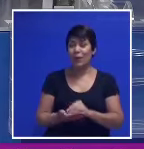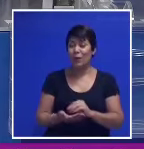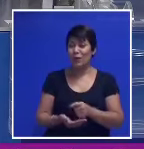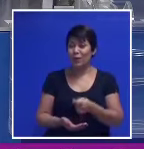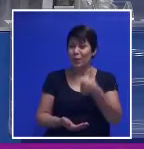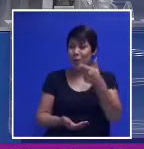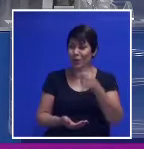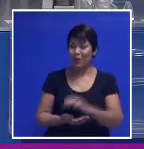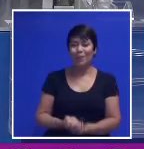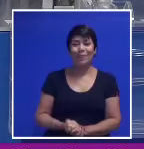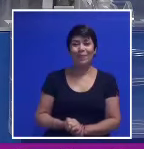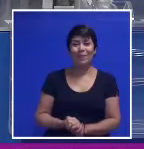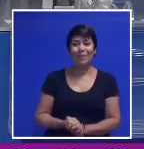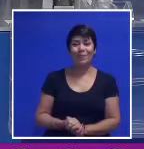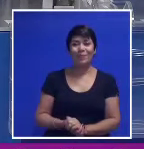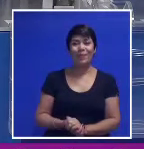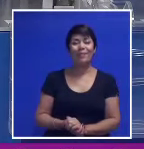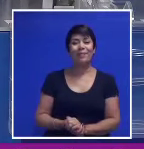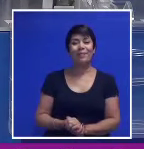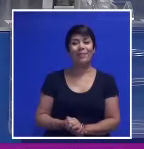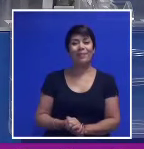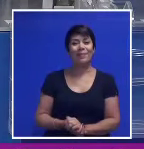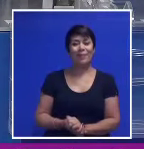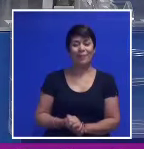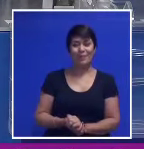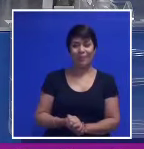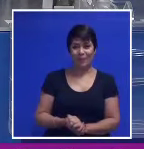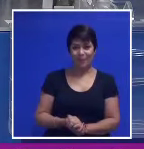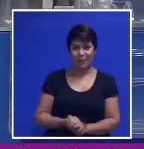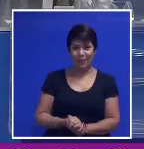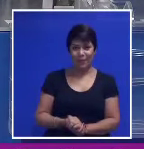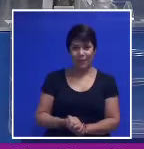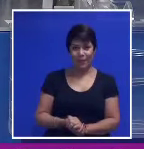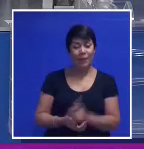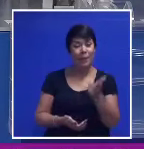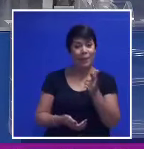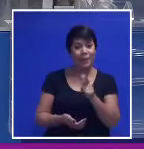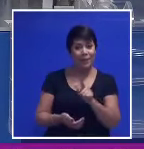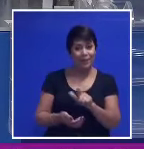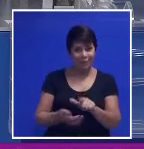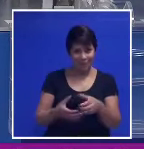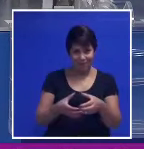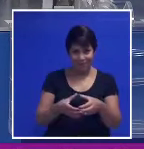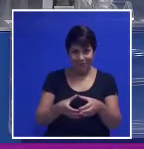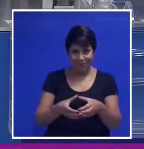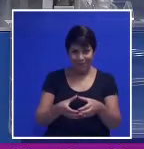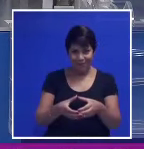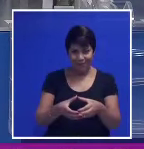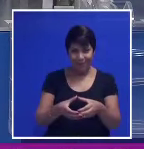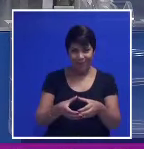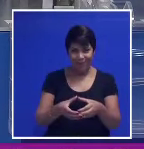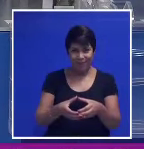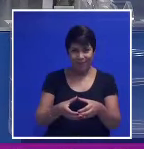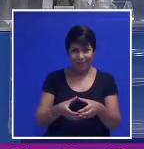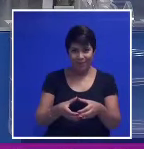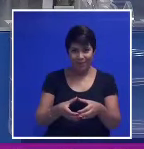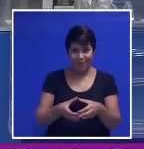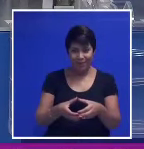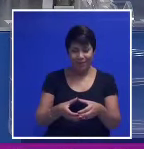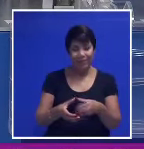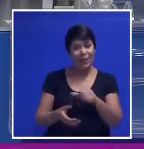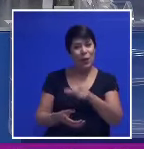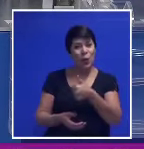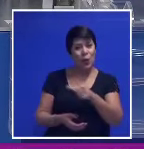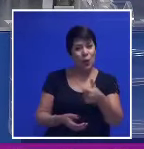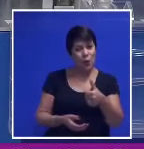números. Apenas 3 números para fecharmos as 15 dezenas da Loto Fácil desta noite. Vem chegando mais um número,